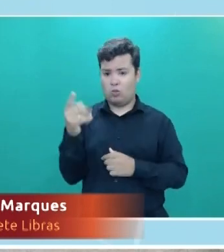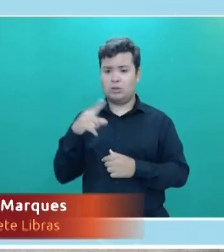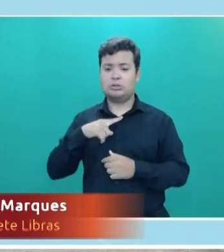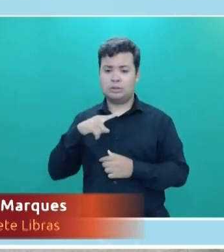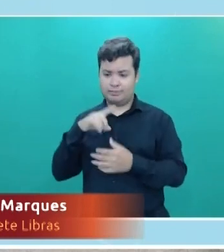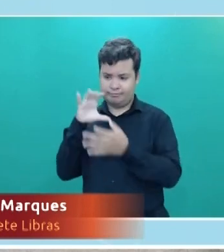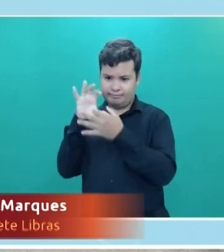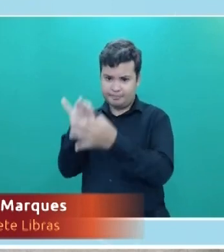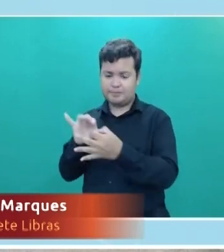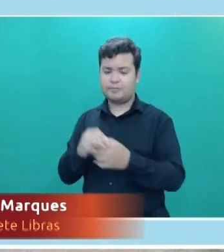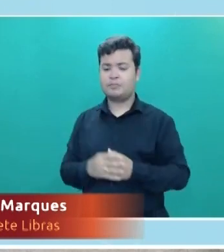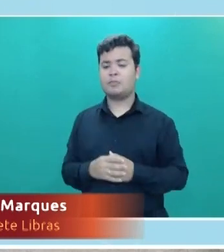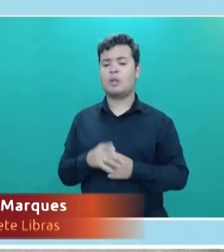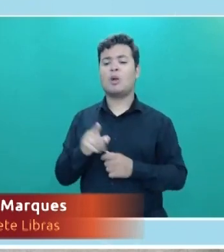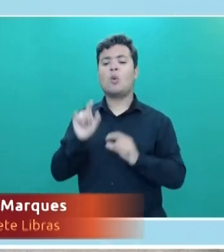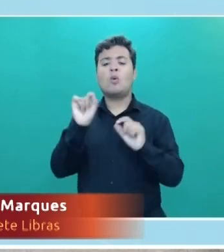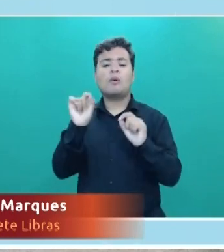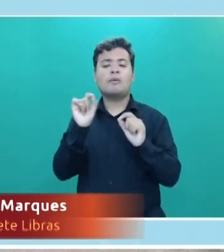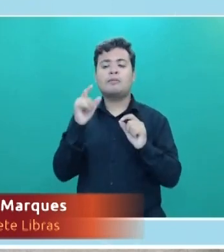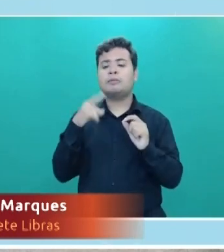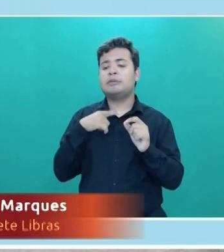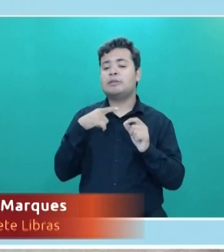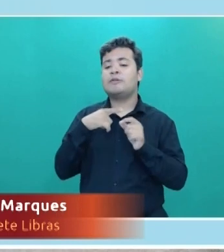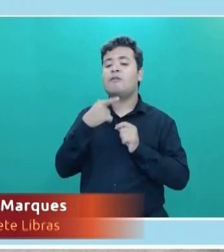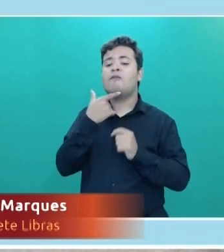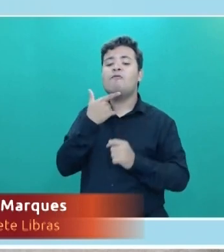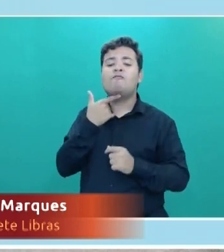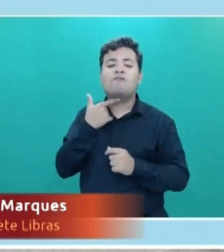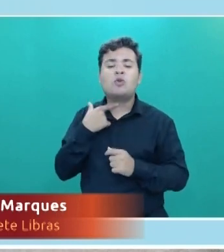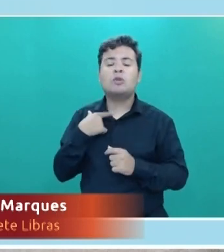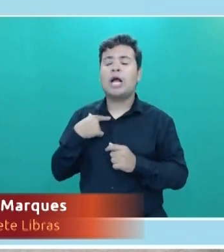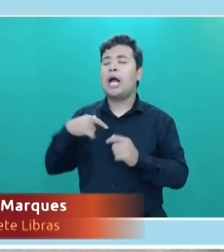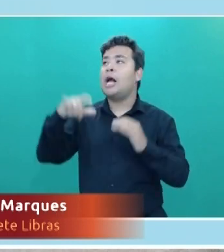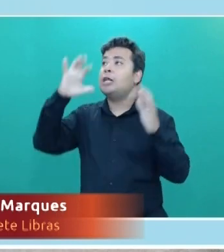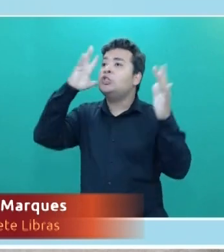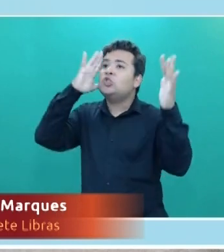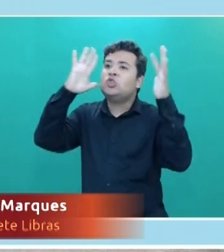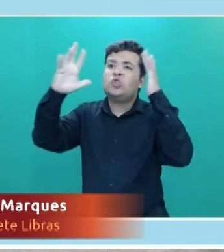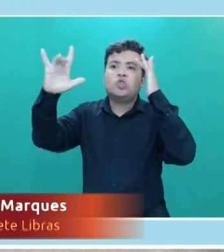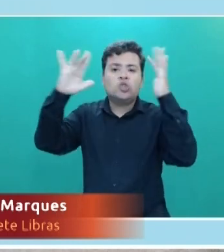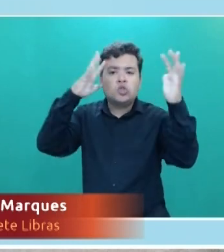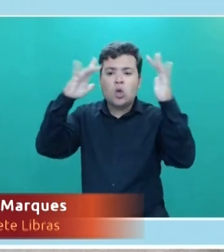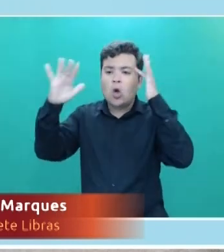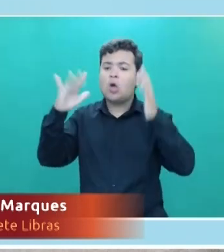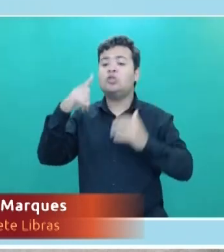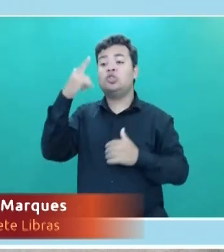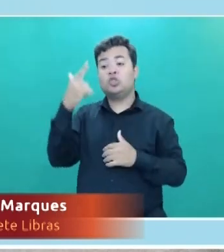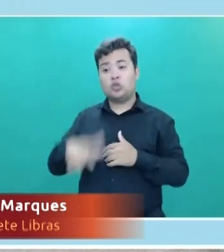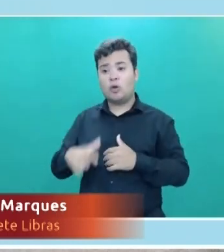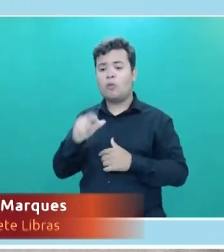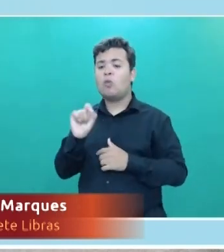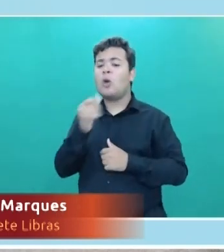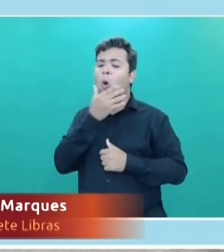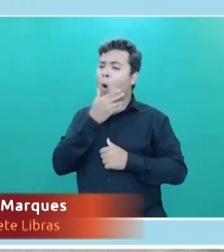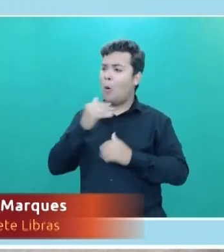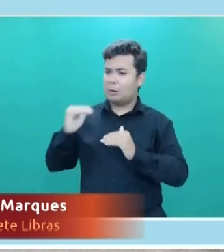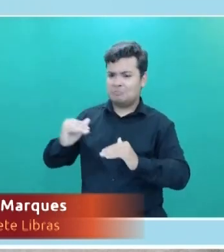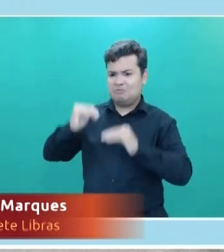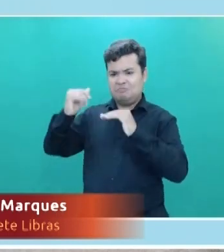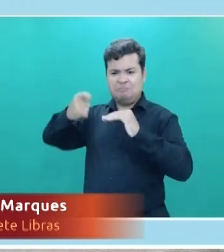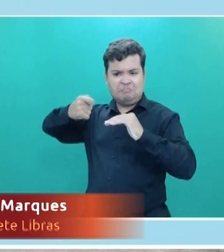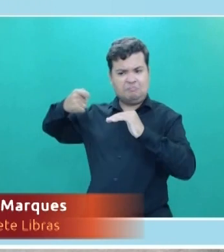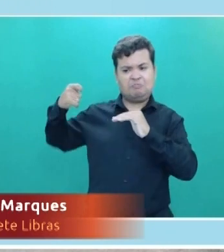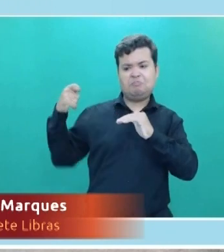uma idealização, um desejo por uma volta de uma ordem social hierarquizada em gênero, hierarquizada